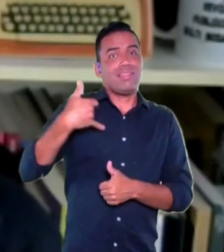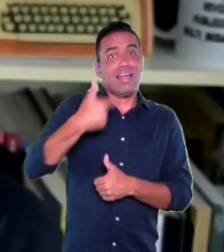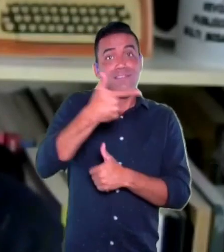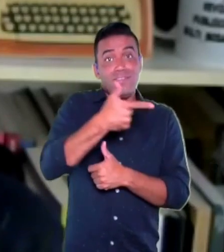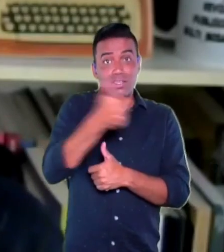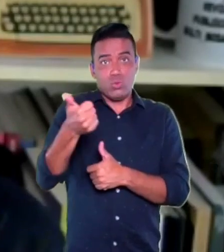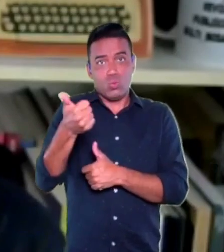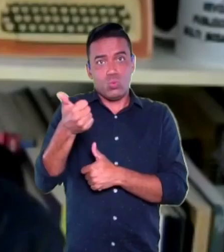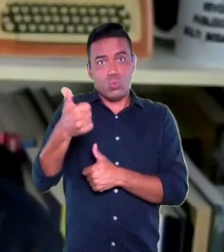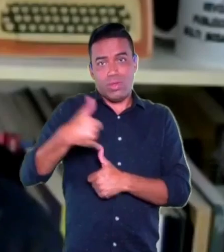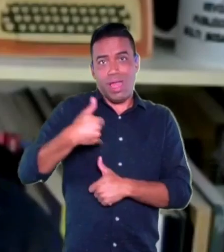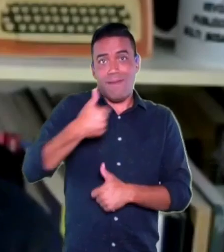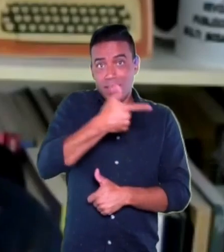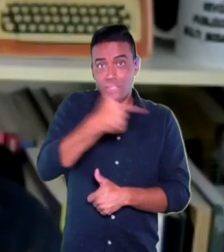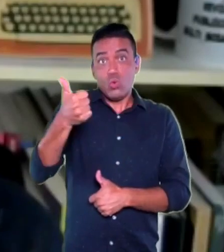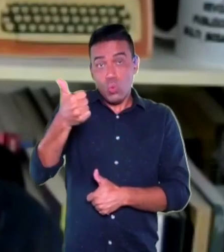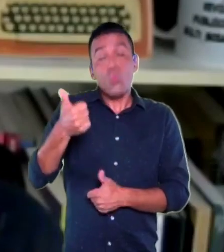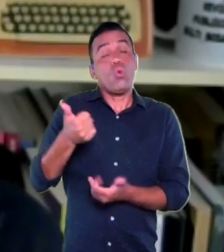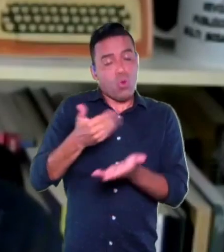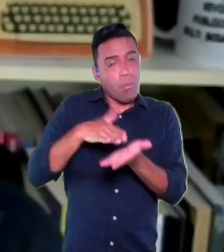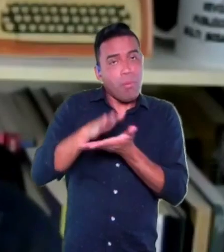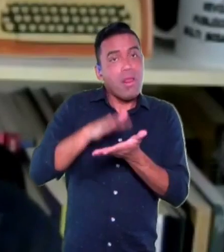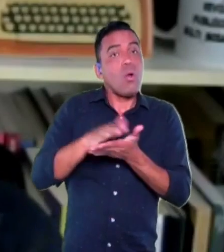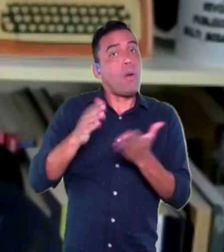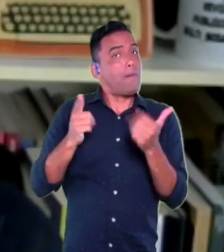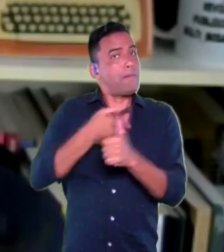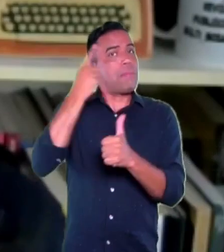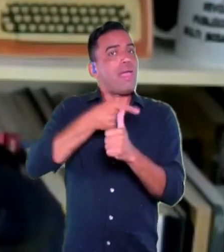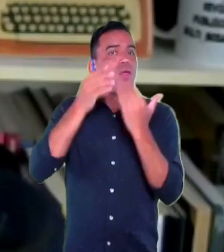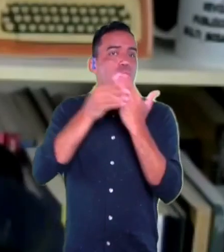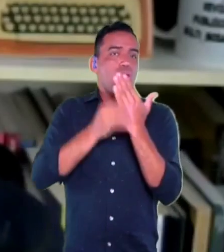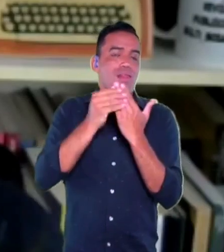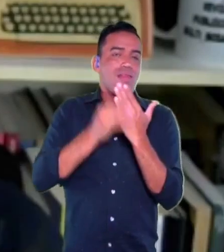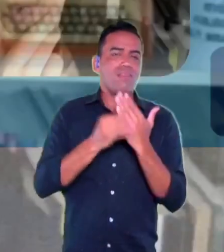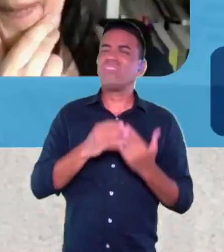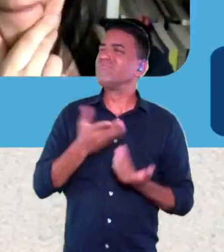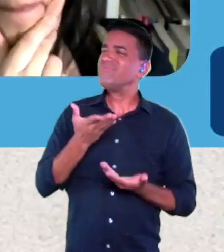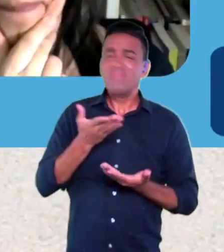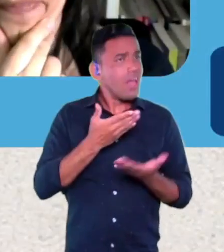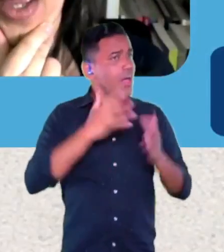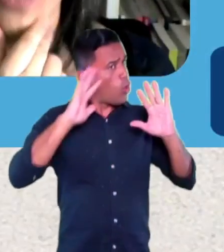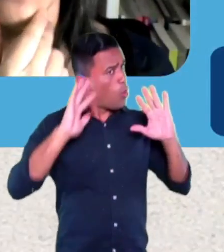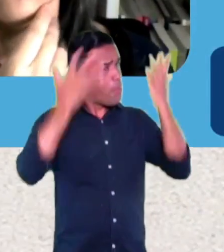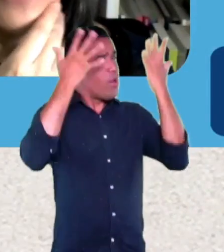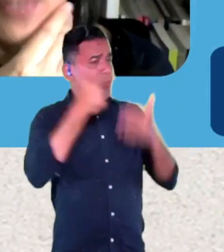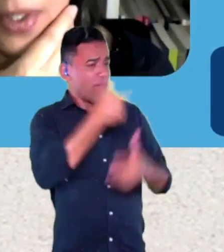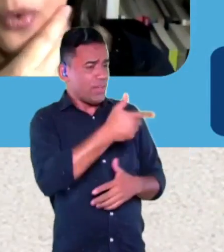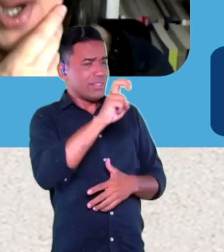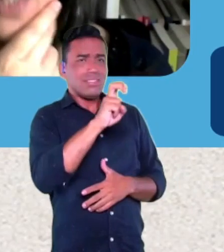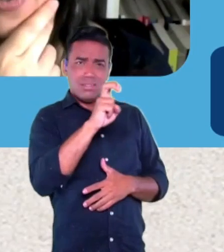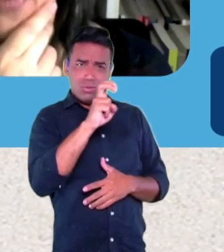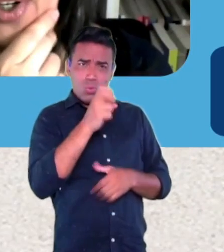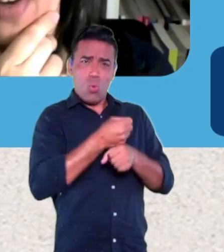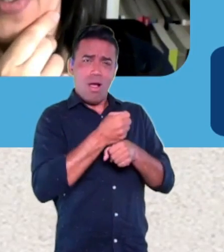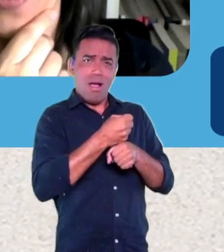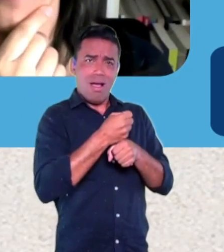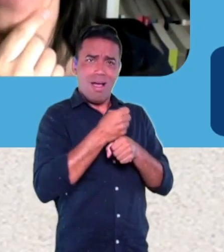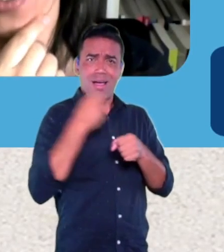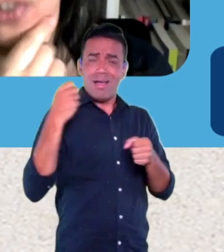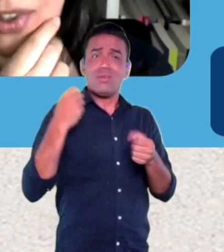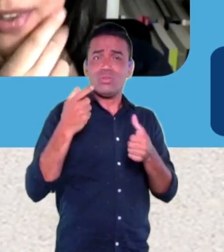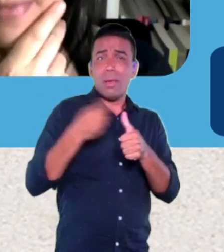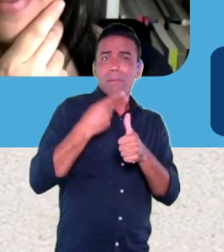anos, por aí, quase Aí vinte e esse dois ou ano que você está 22. comemorando os 25 anos da 25 primeira anos, foi em